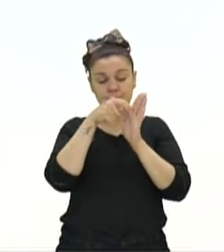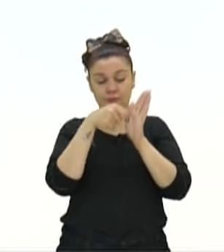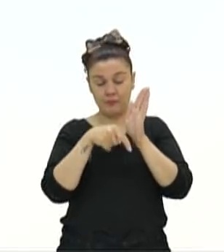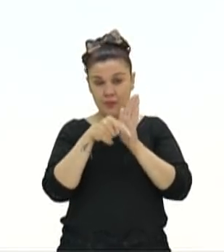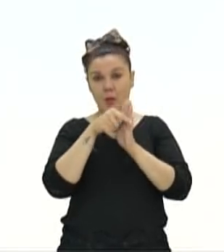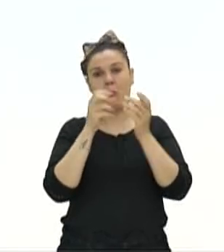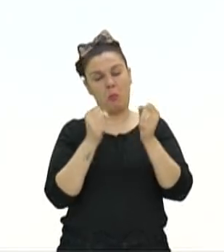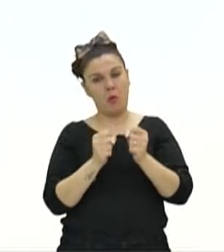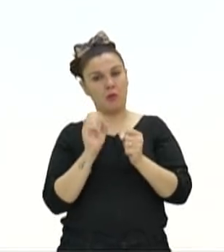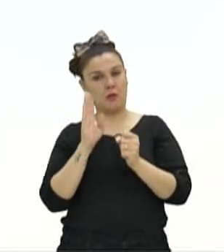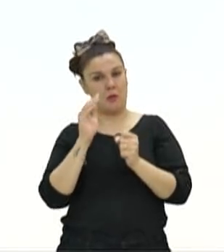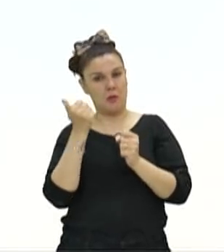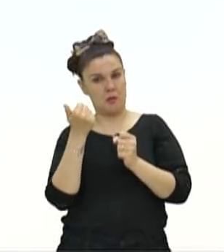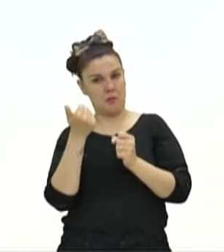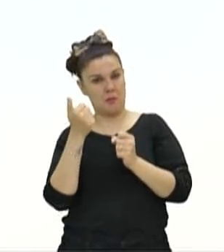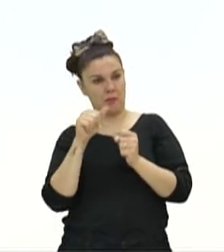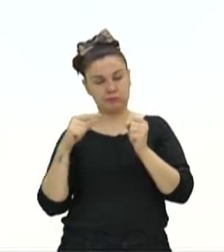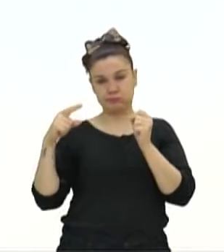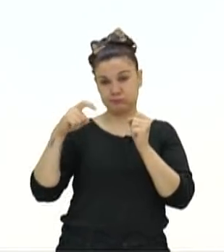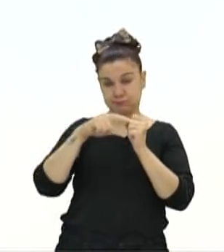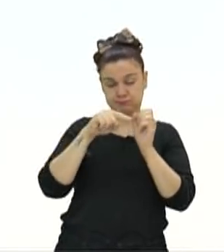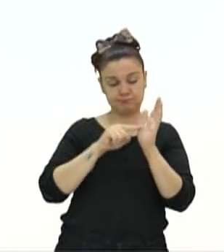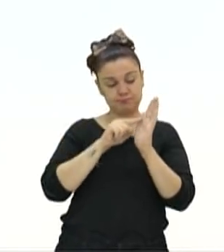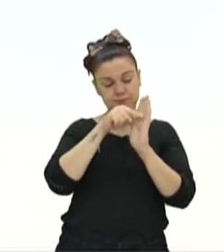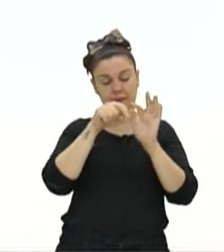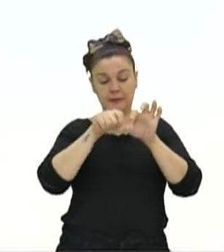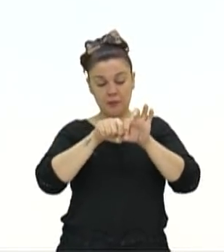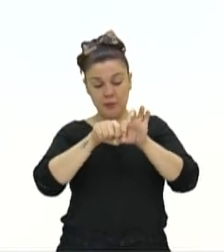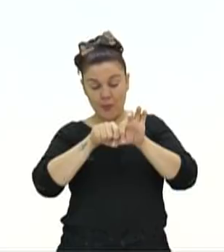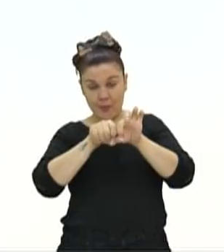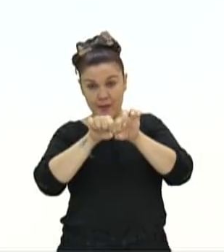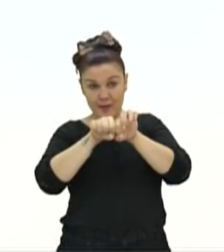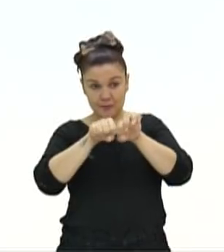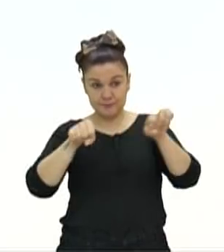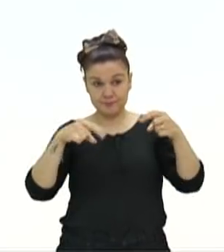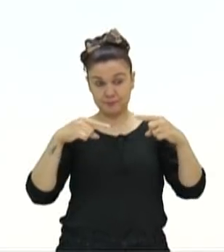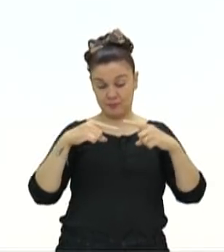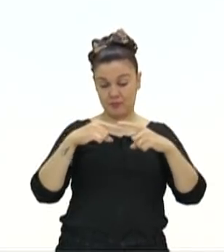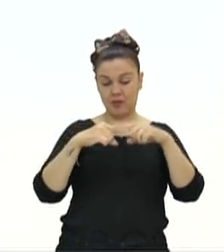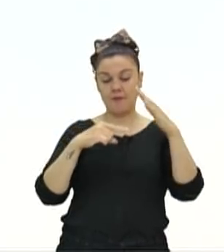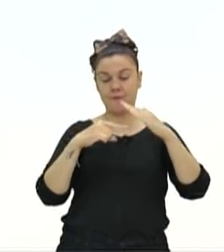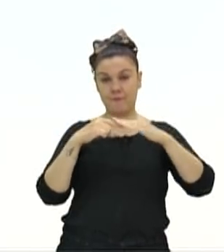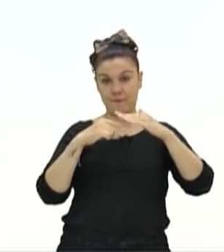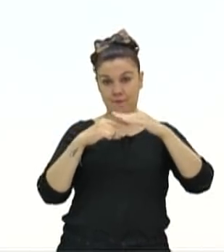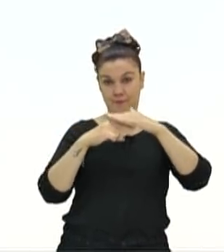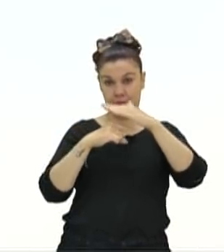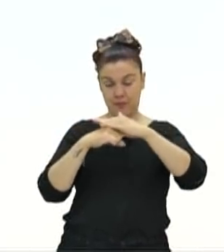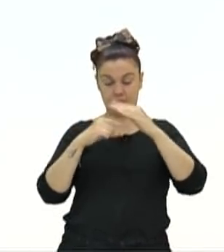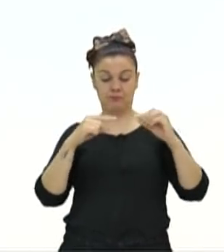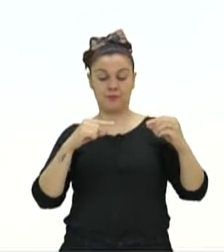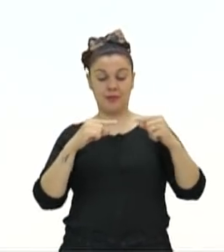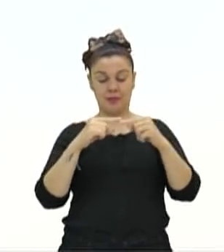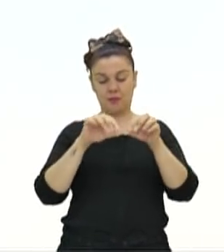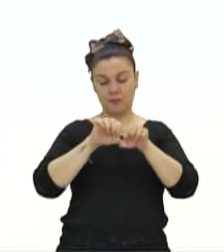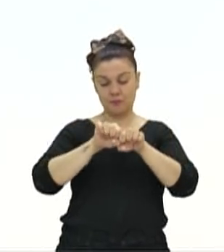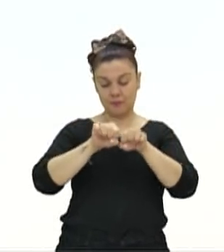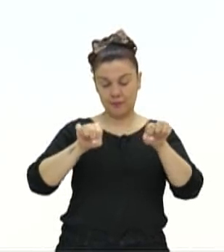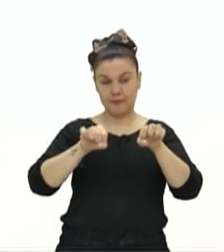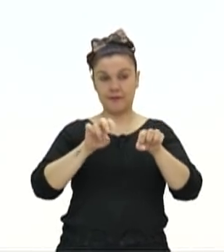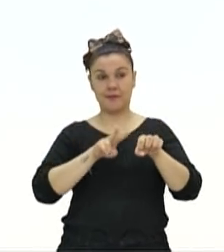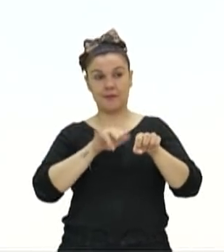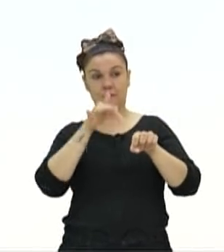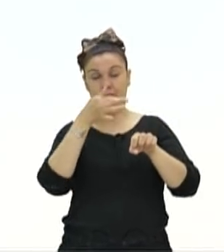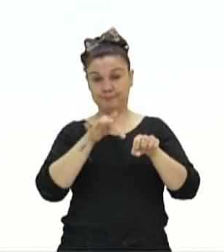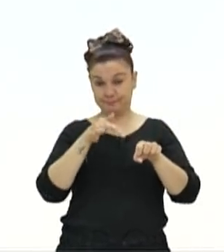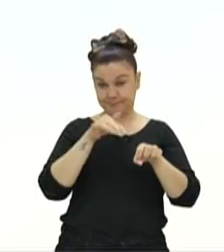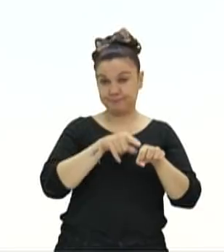ser bactérias, protozoários, tá? E esses micro-organismos que se instalam, então, na uretra, eles vão inflamar